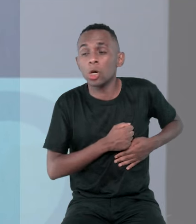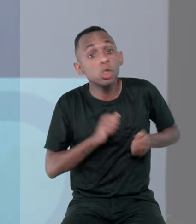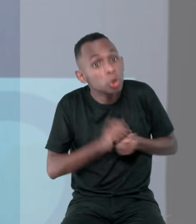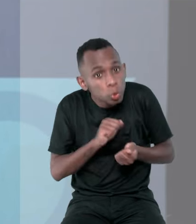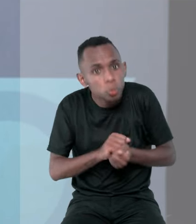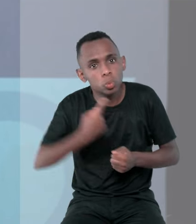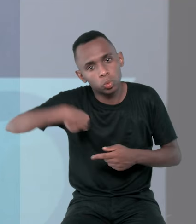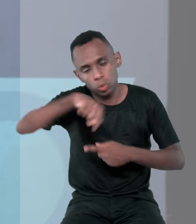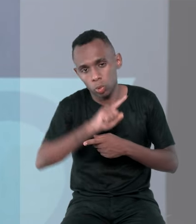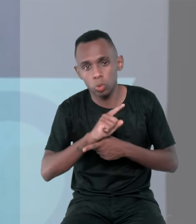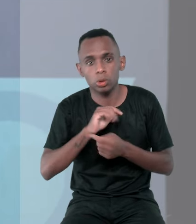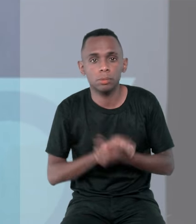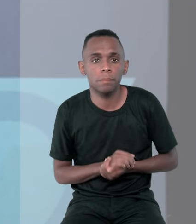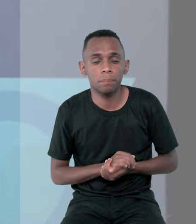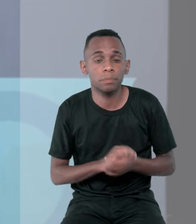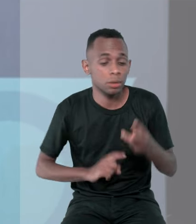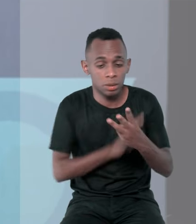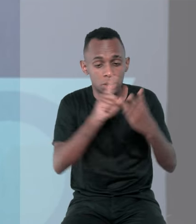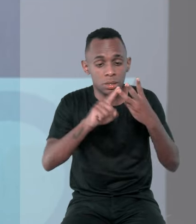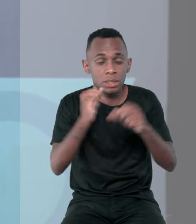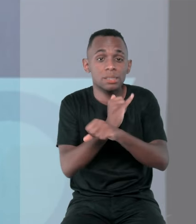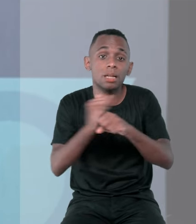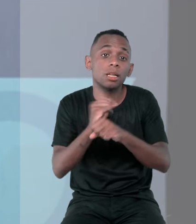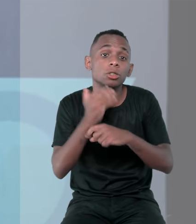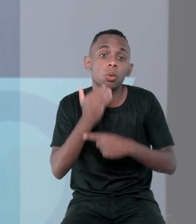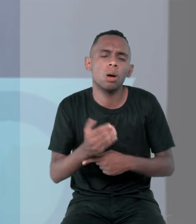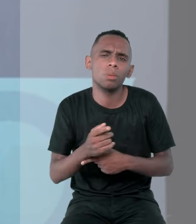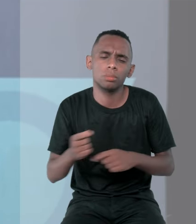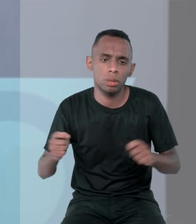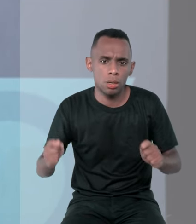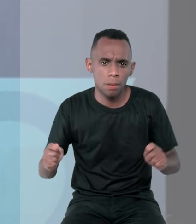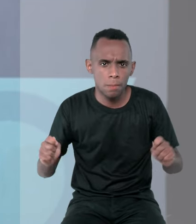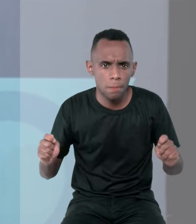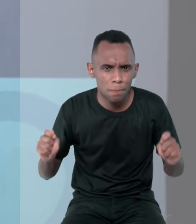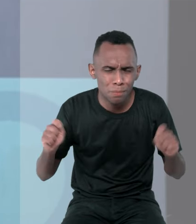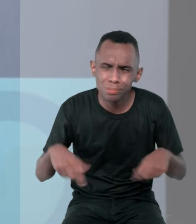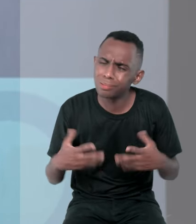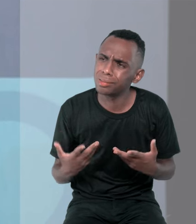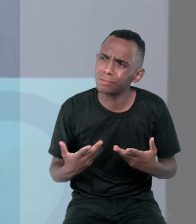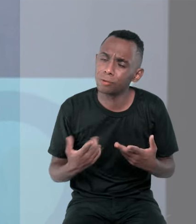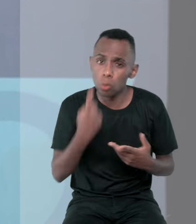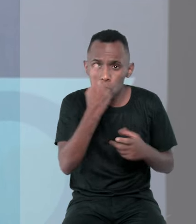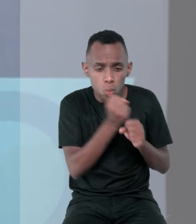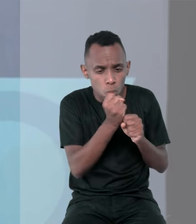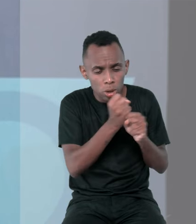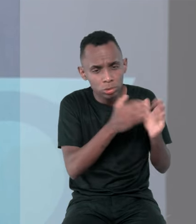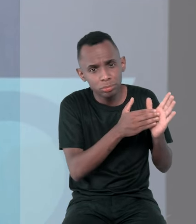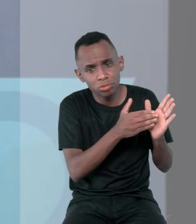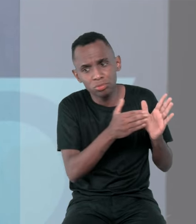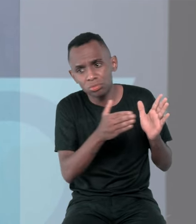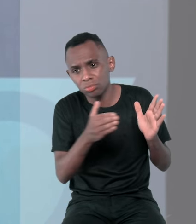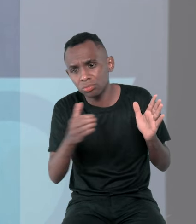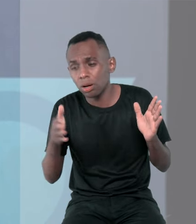né? E meu terceiro argumento era que não é possível que durante um ano esse menino vai